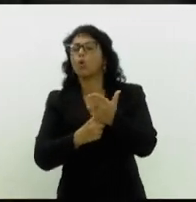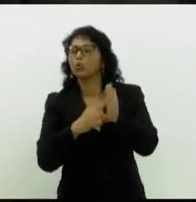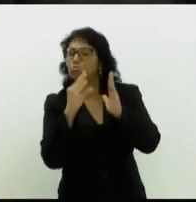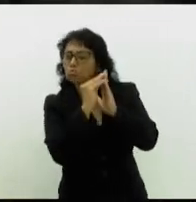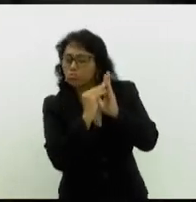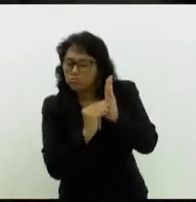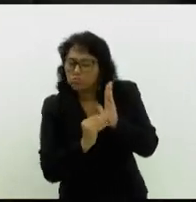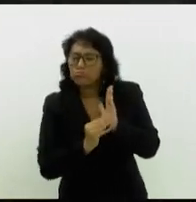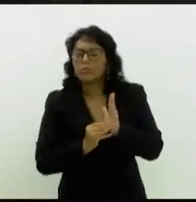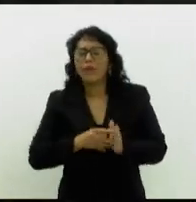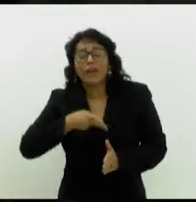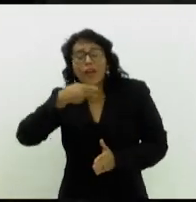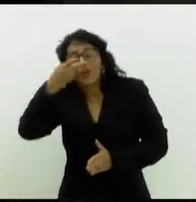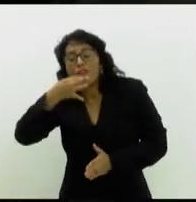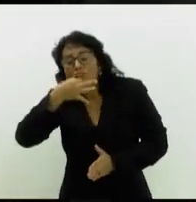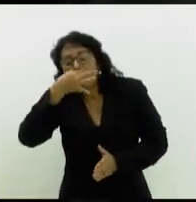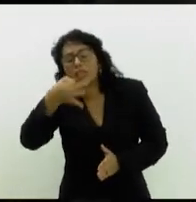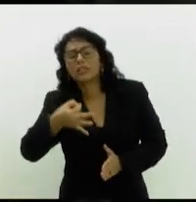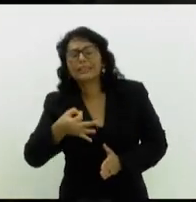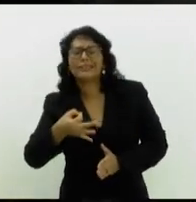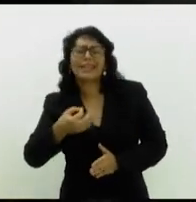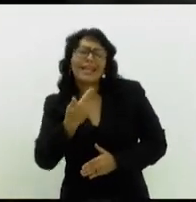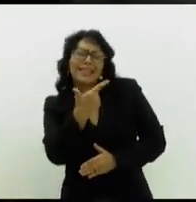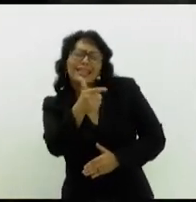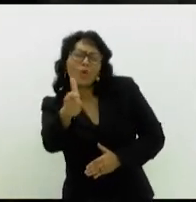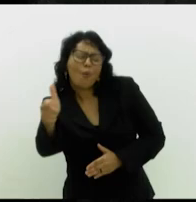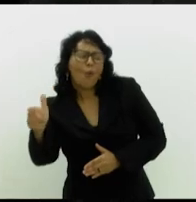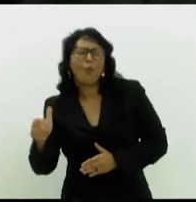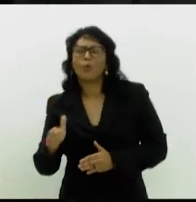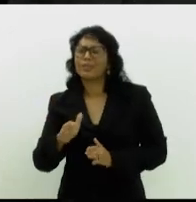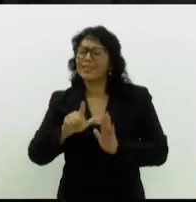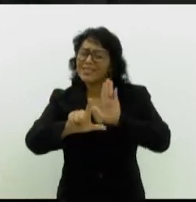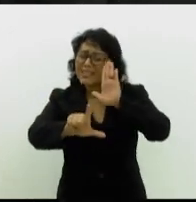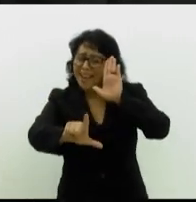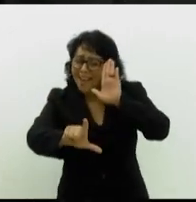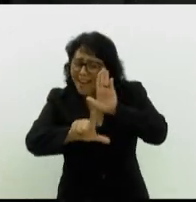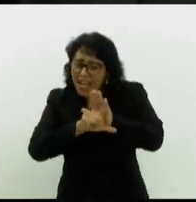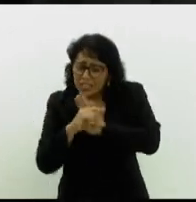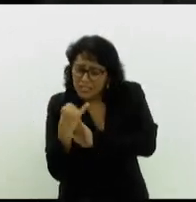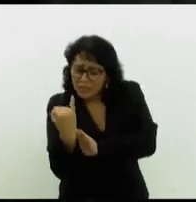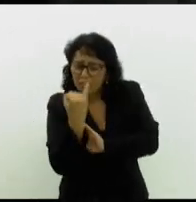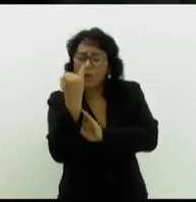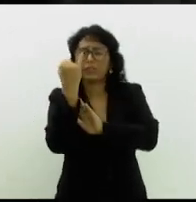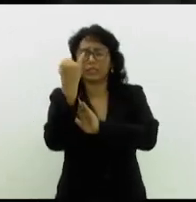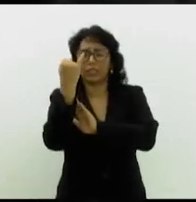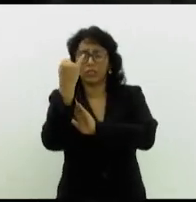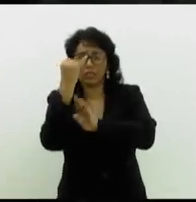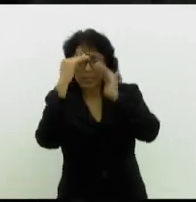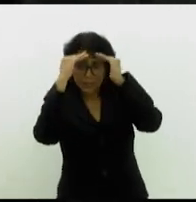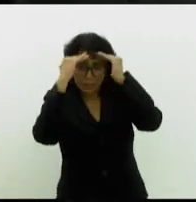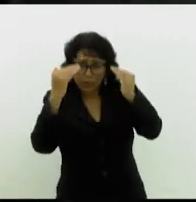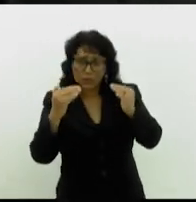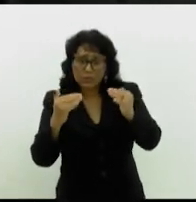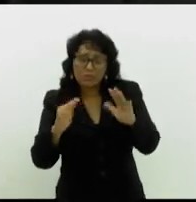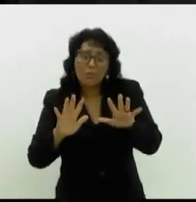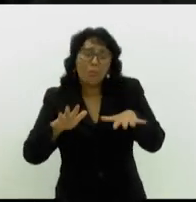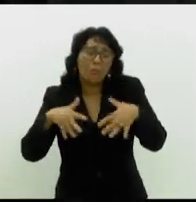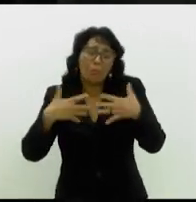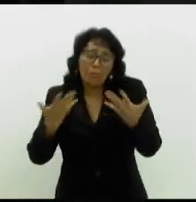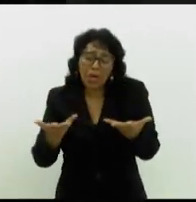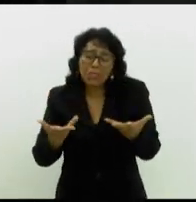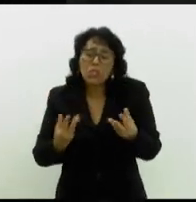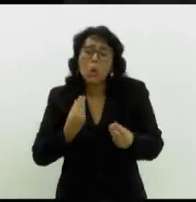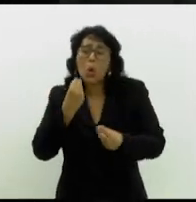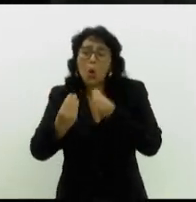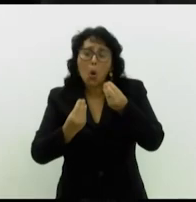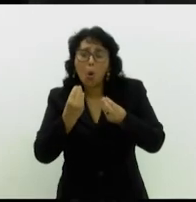o seguinte tem outras leis importantes que não estão sendo respeitas por exemplo eu sou autor da lei da eleição direta para diretores das